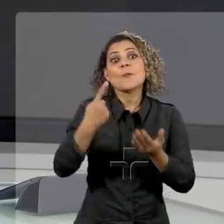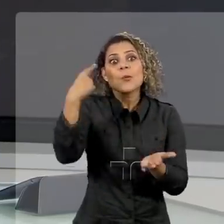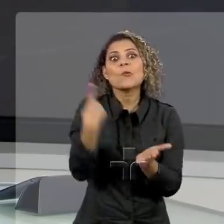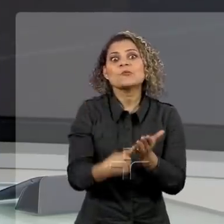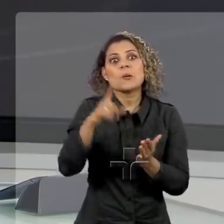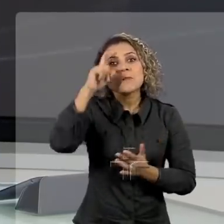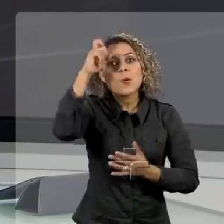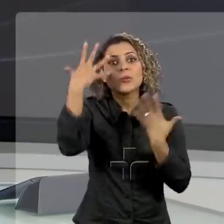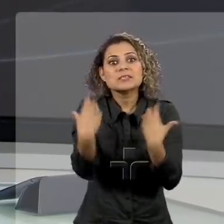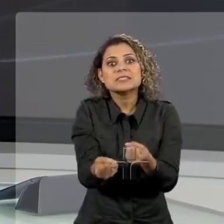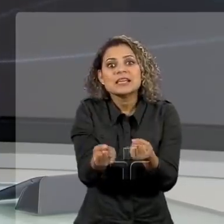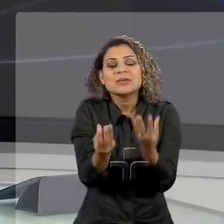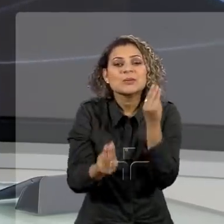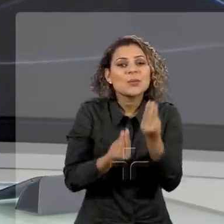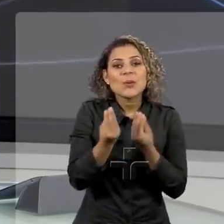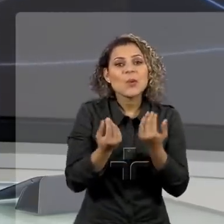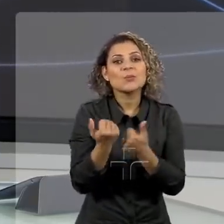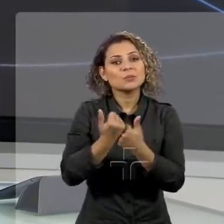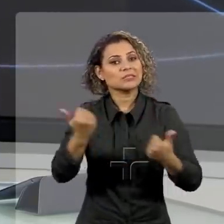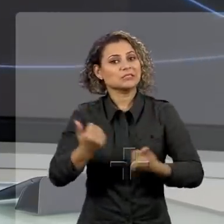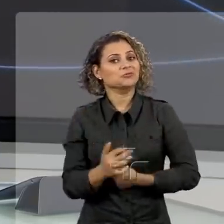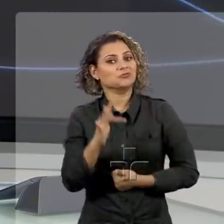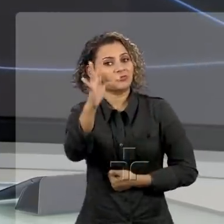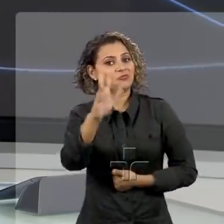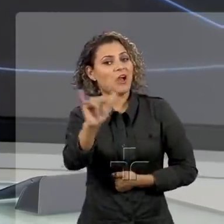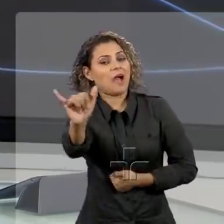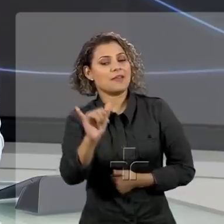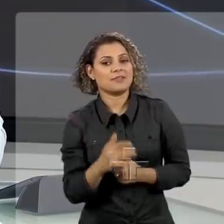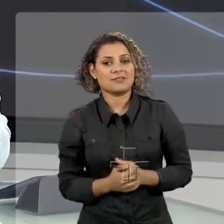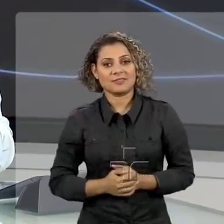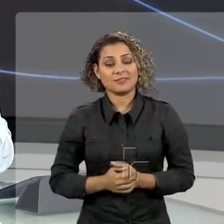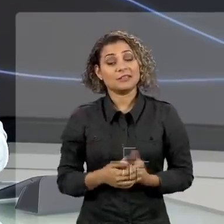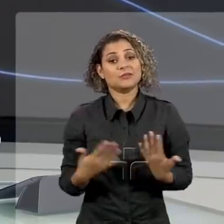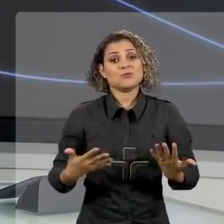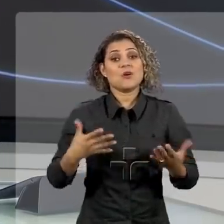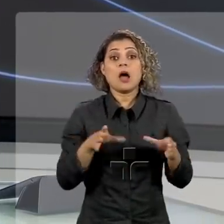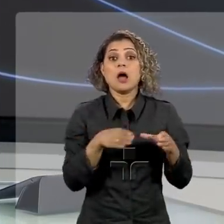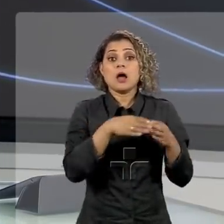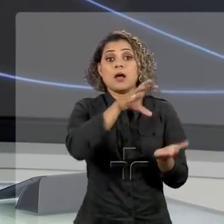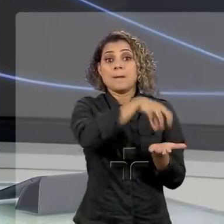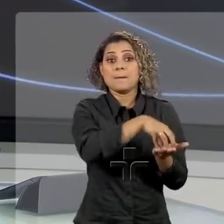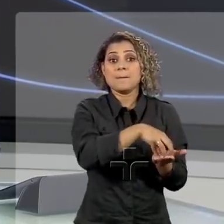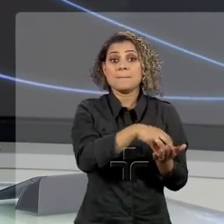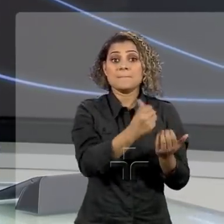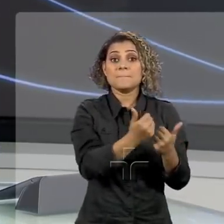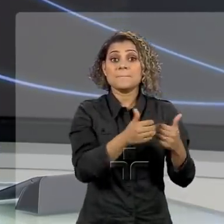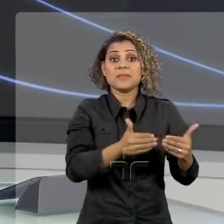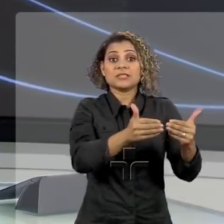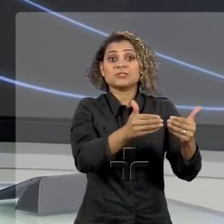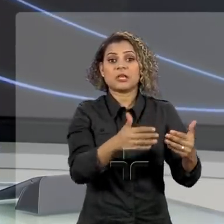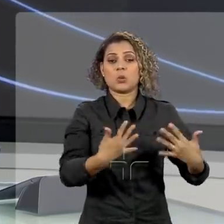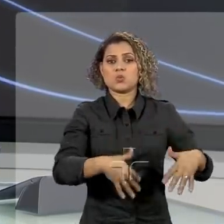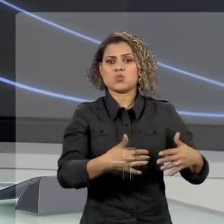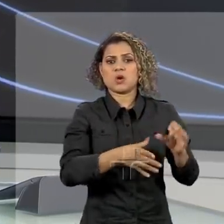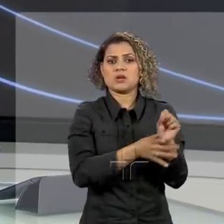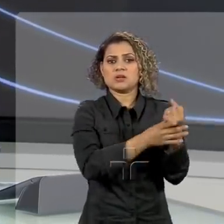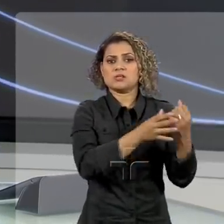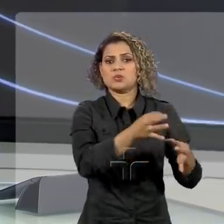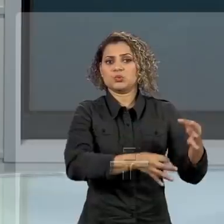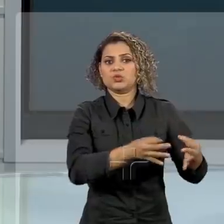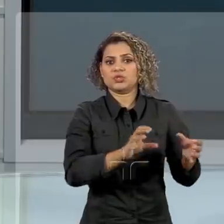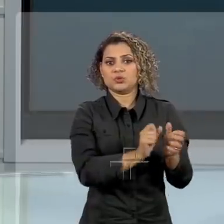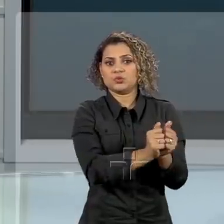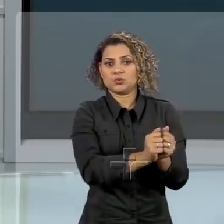confirmação do juiz Sérgio Moro como futuro ministro desse superministério, né, que está sendo organizado para a Justiça? Pois é,